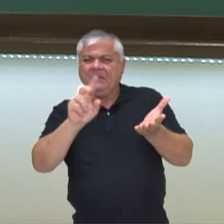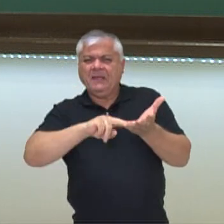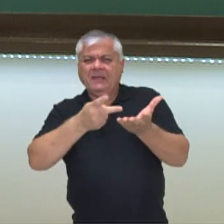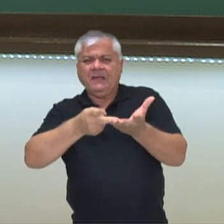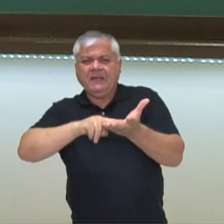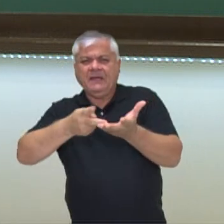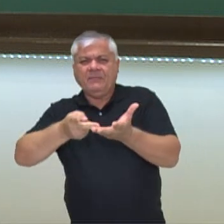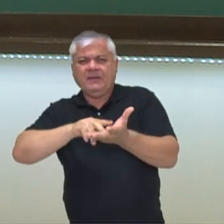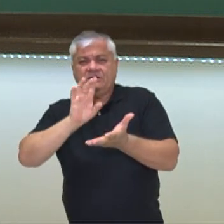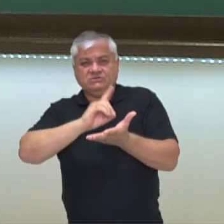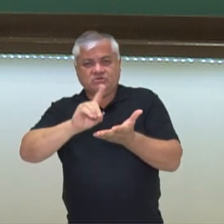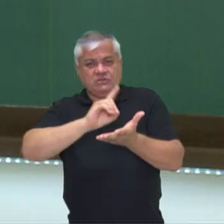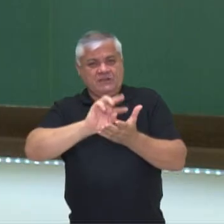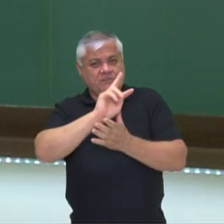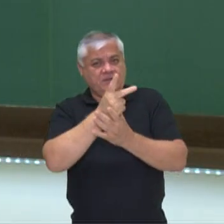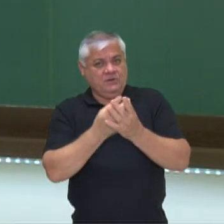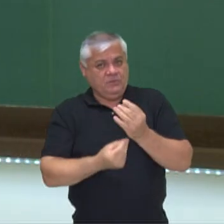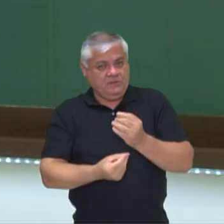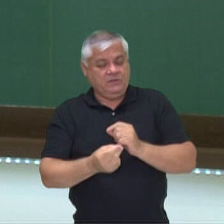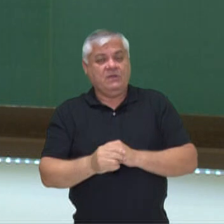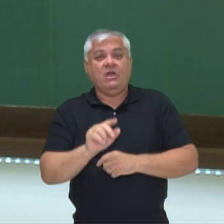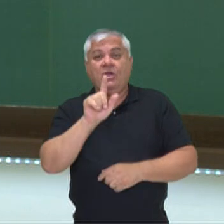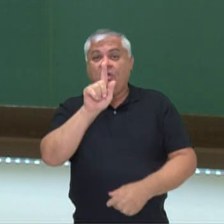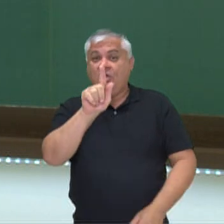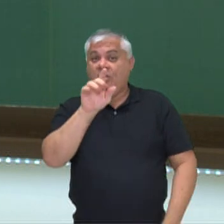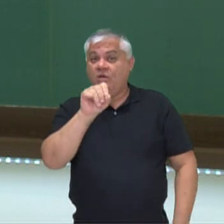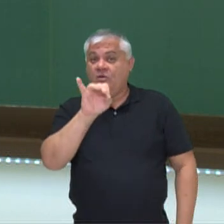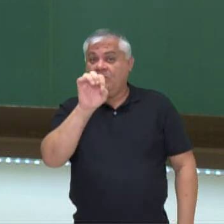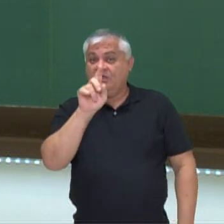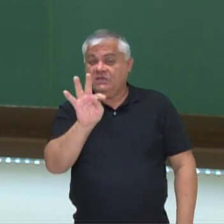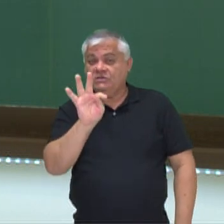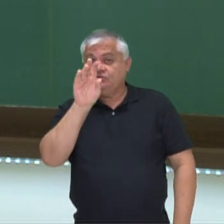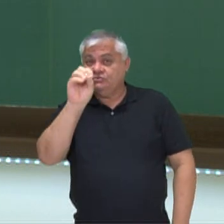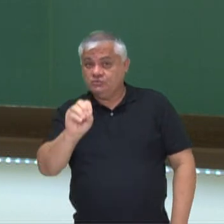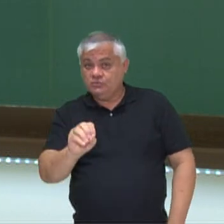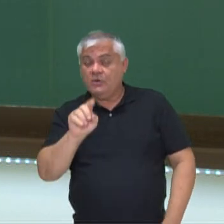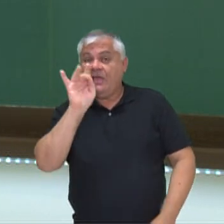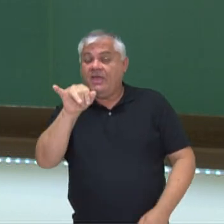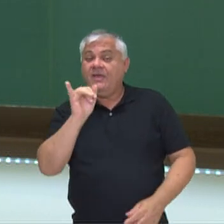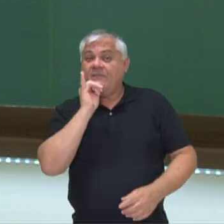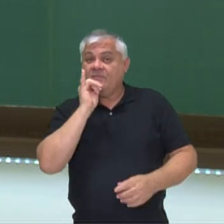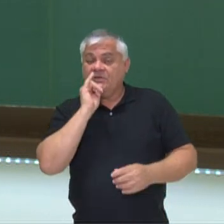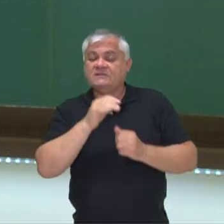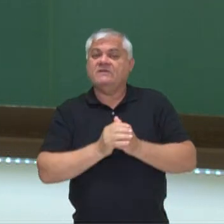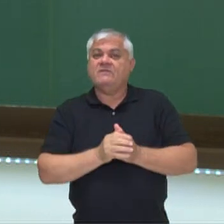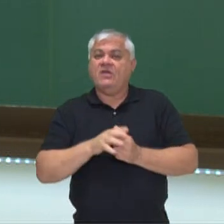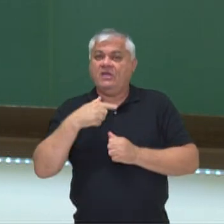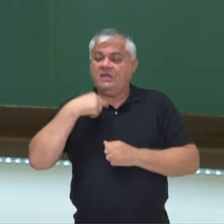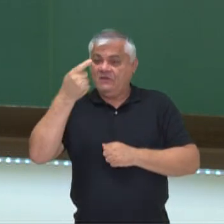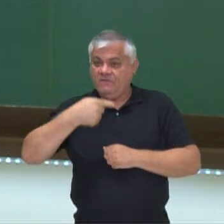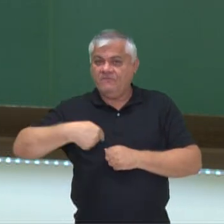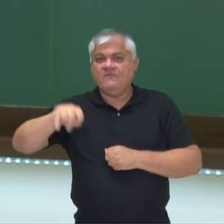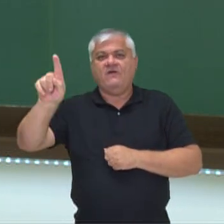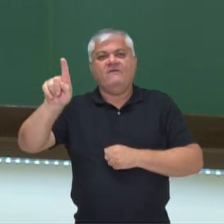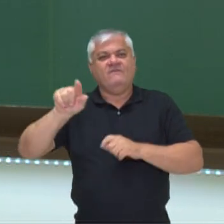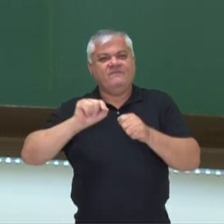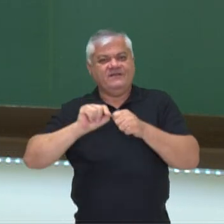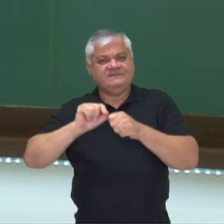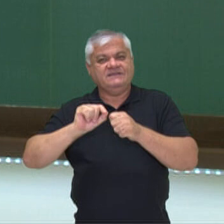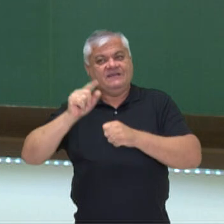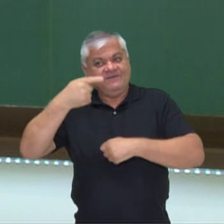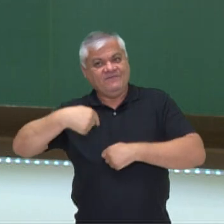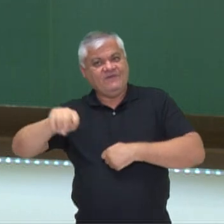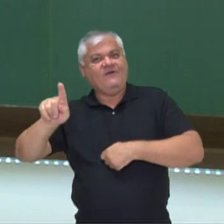dicionário bilíngue. Embora o going to ele tenha essa tradução de indo a fazer alguma coisa, você